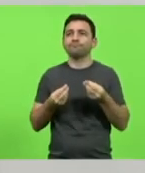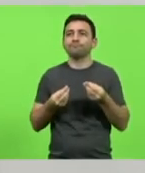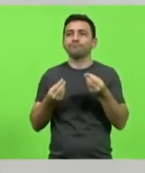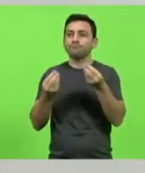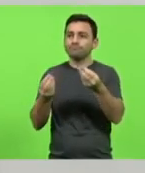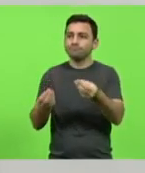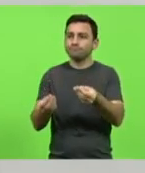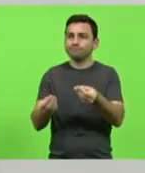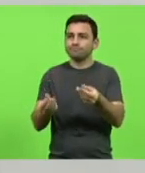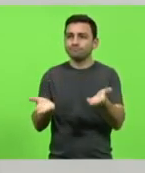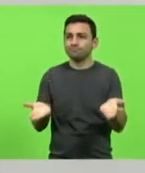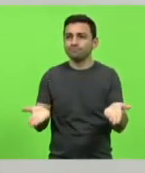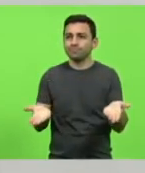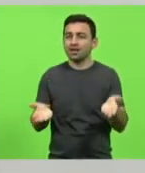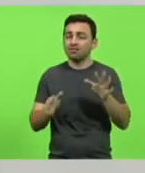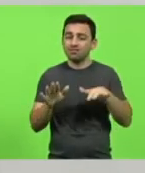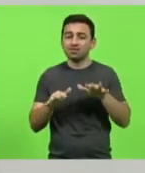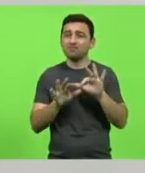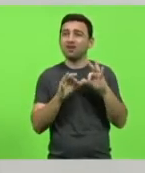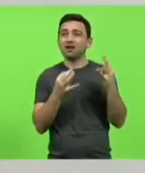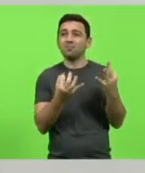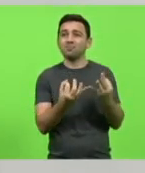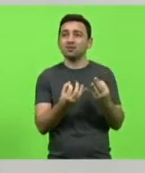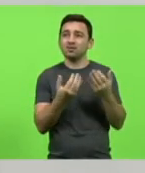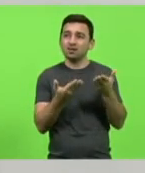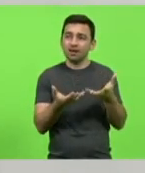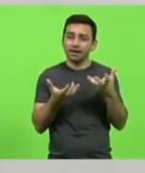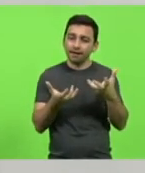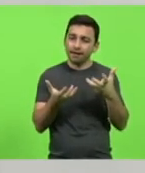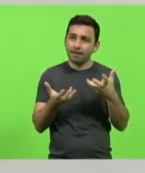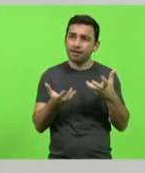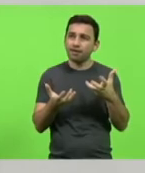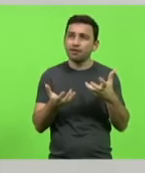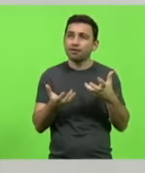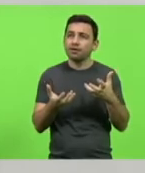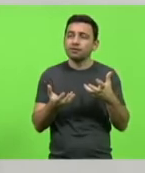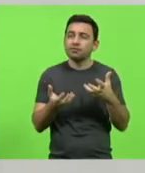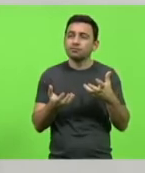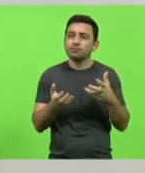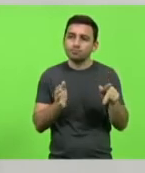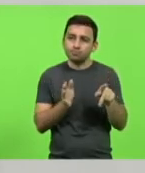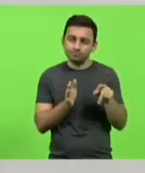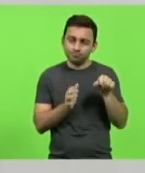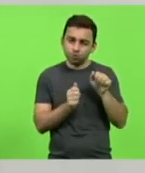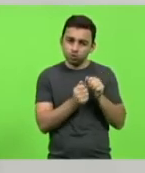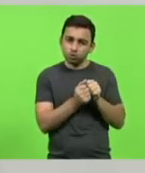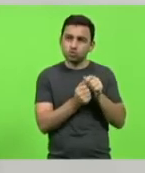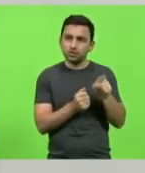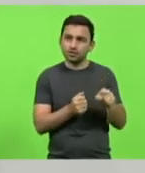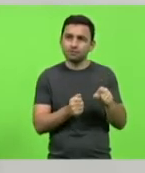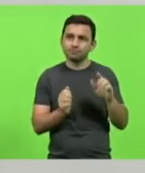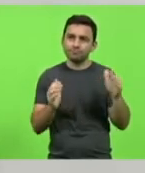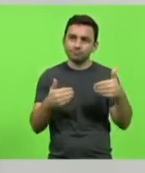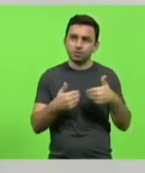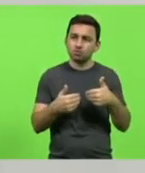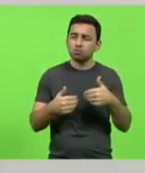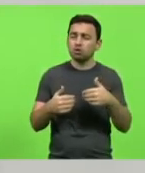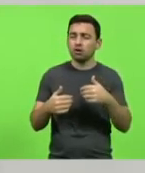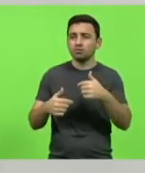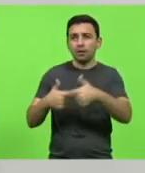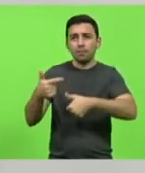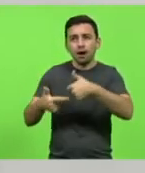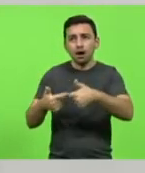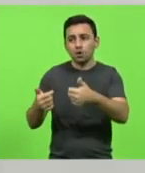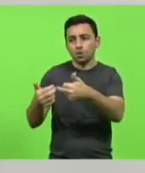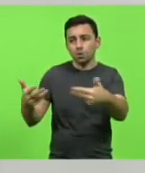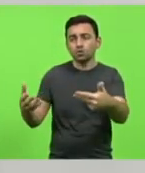situações em que um familiar busca com aquela pessoa portadora da síndrome um determinado serviço ou